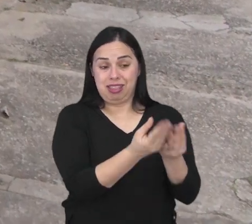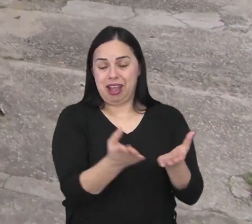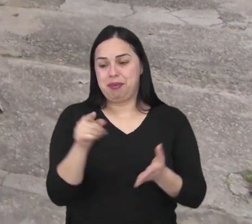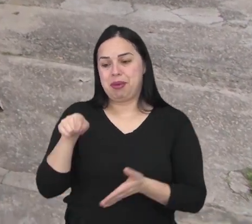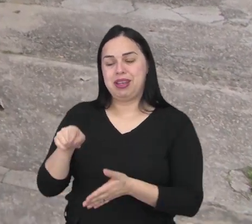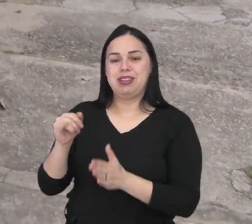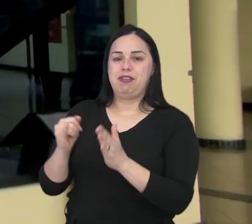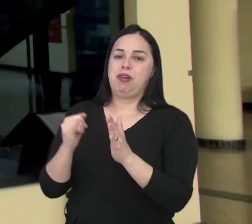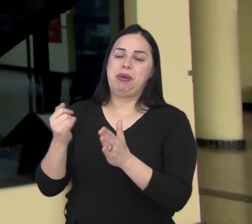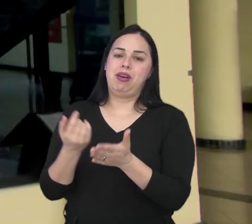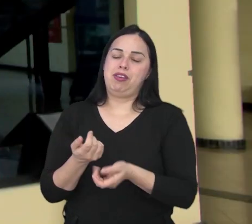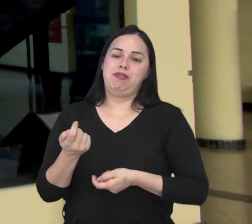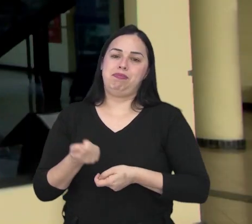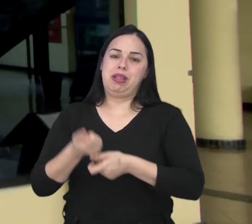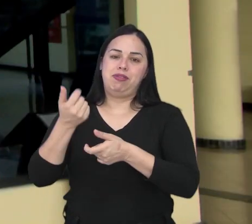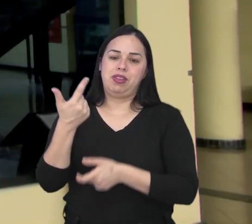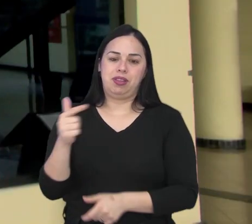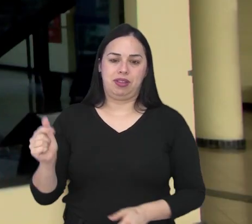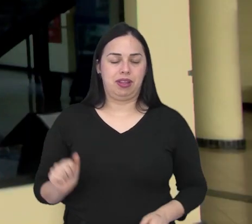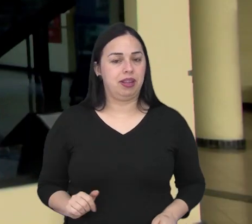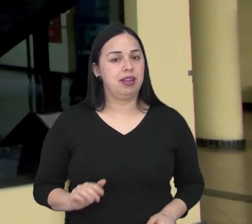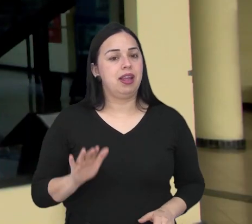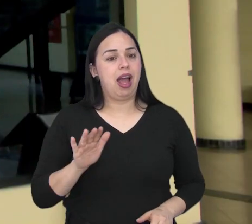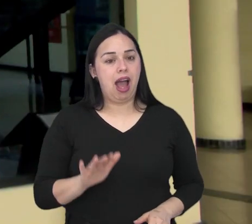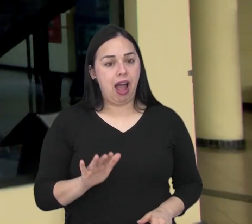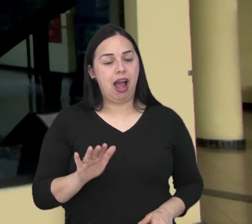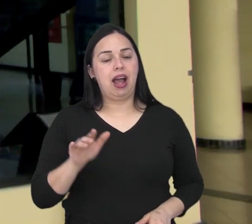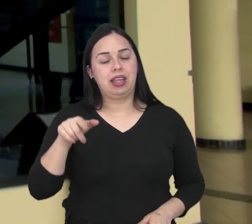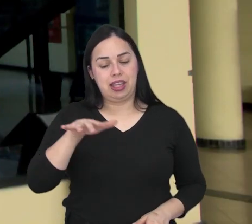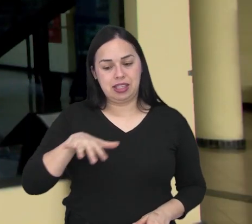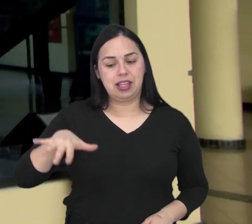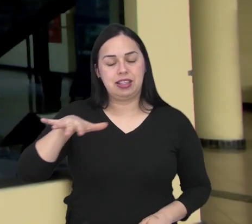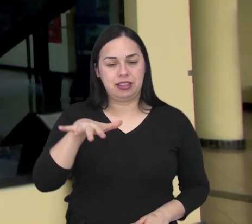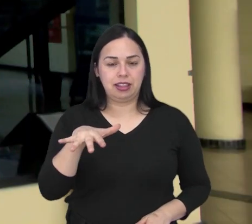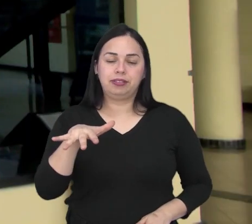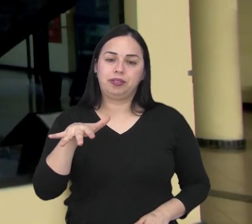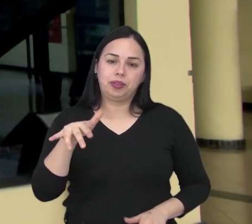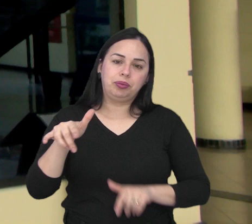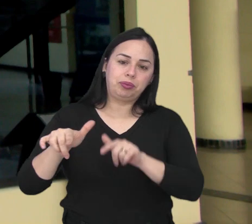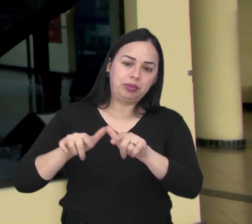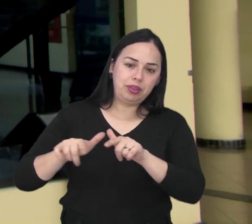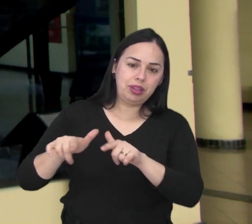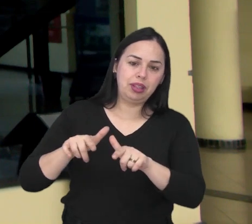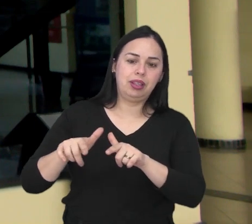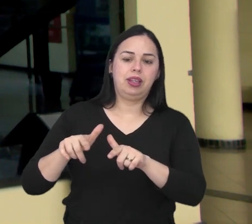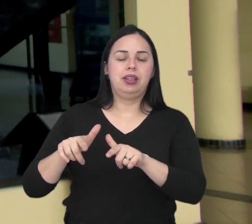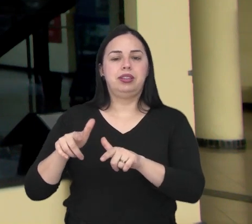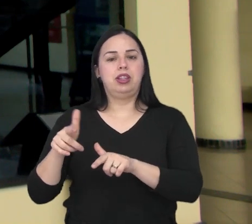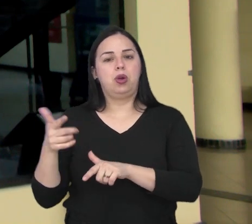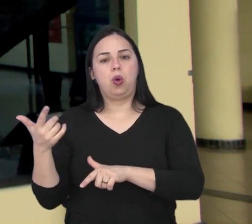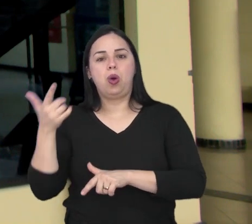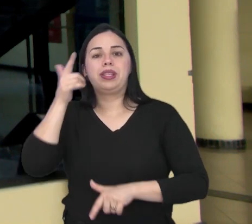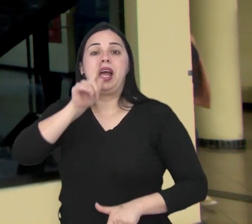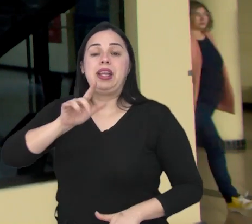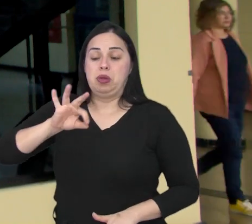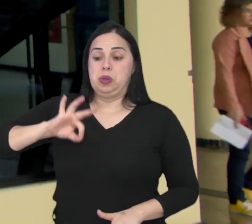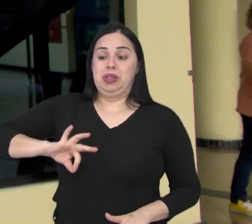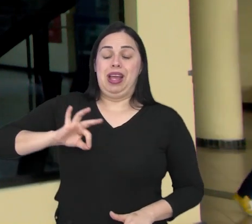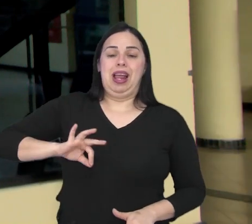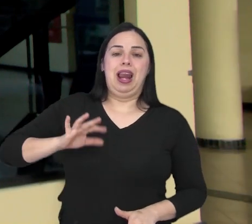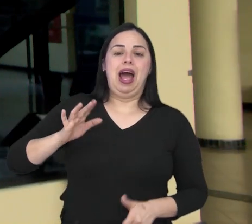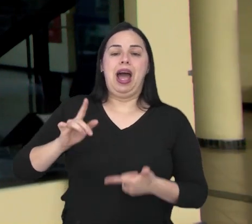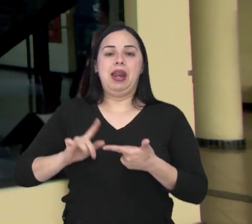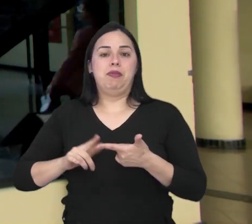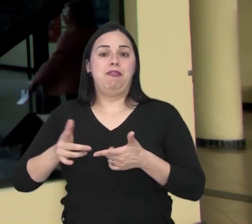CLT oferece. A desvantagem é que por você estar na informalidade, você deixa de ter uma previsibilidade de